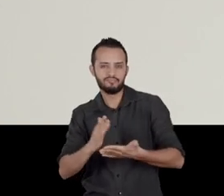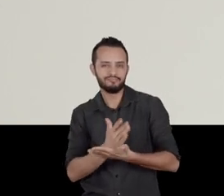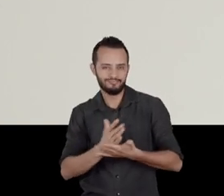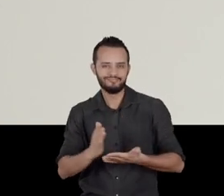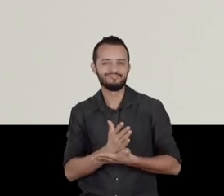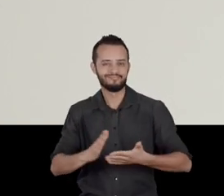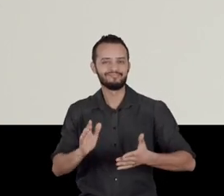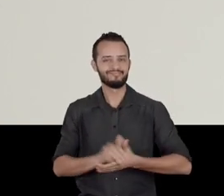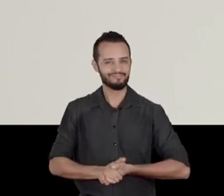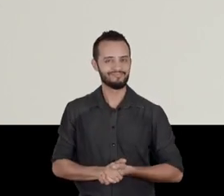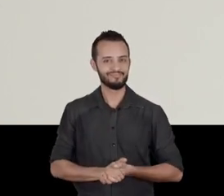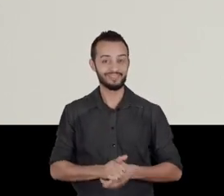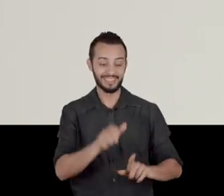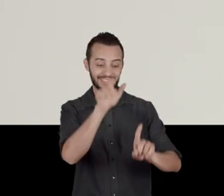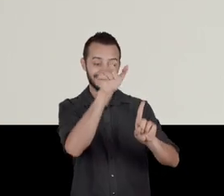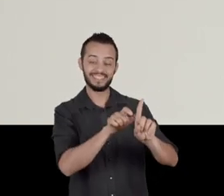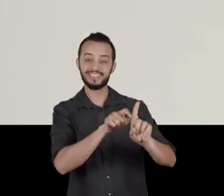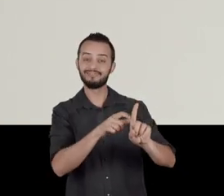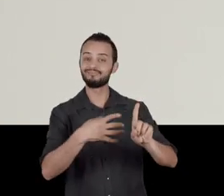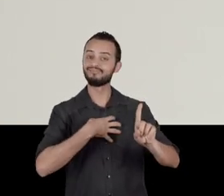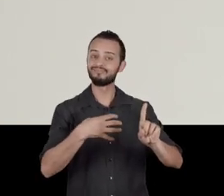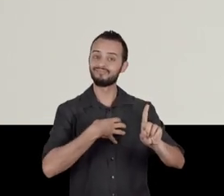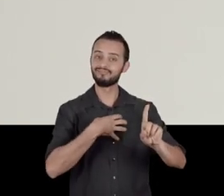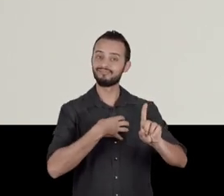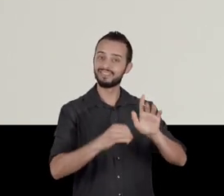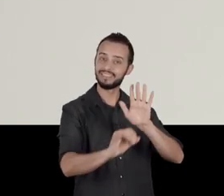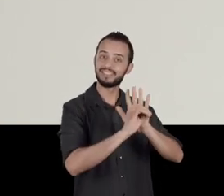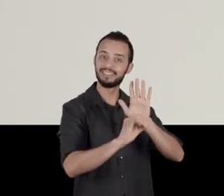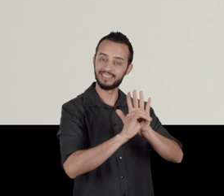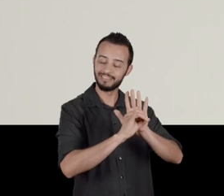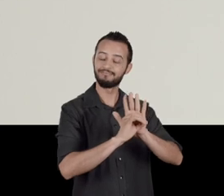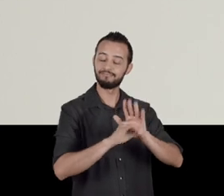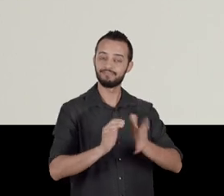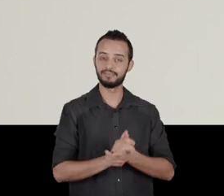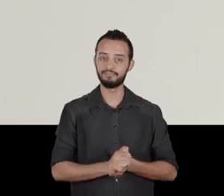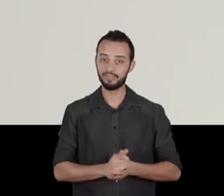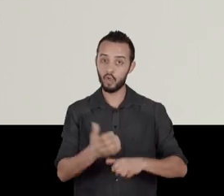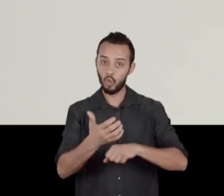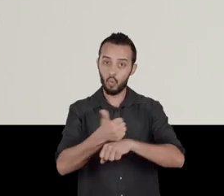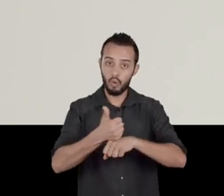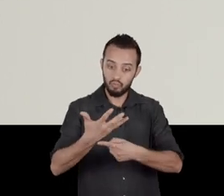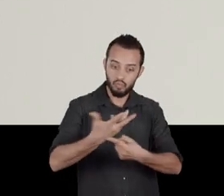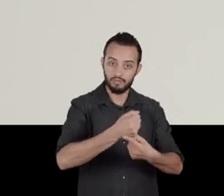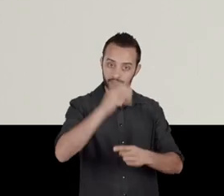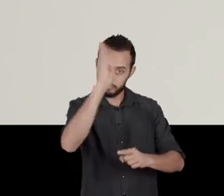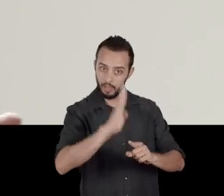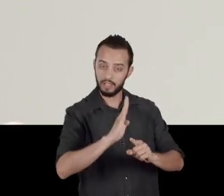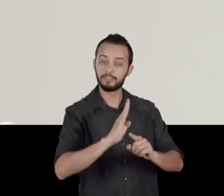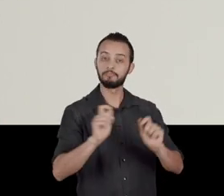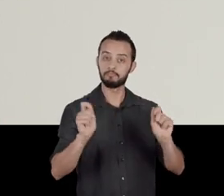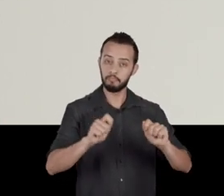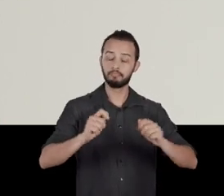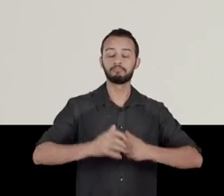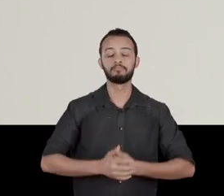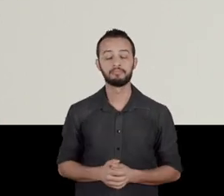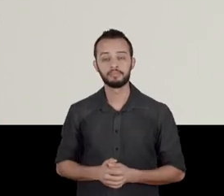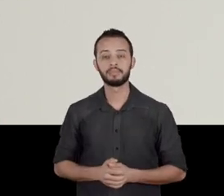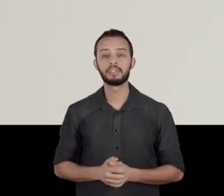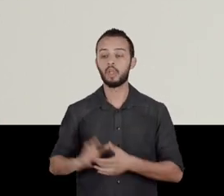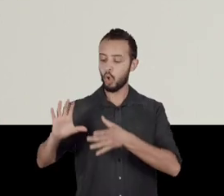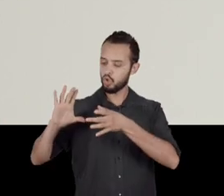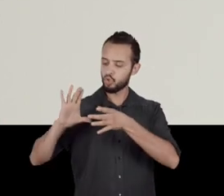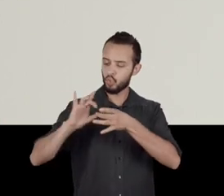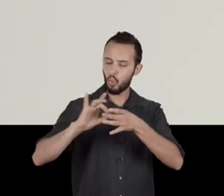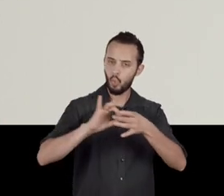que não tem como não passar pelo que ele é, vamos dizer assim, sendo um artista brasileiro. E que vai lidar com